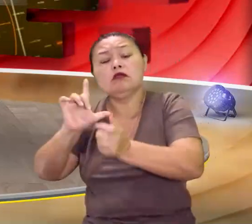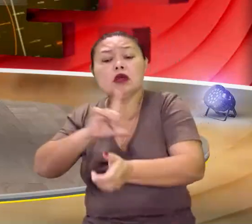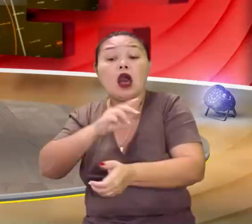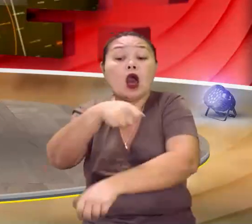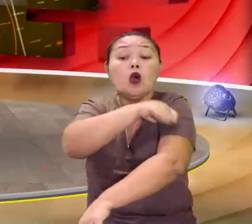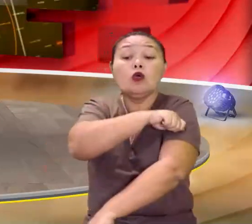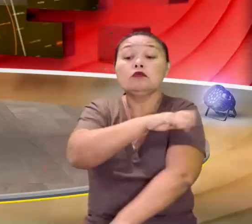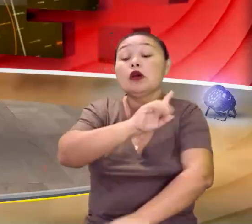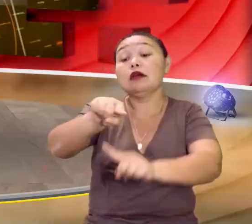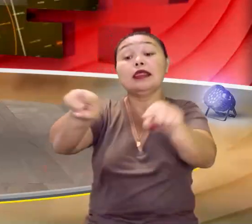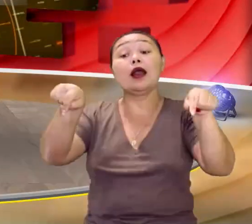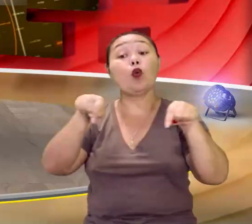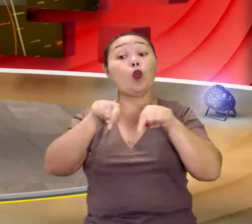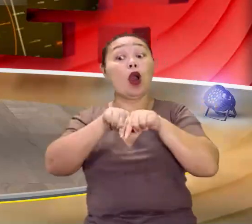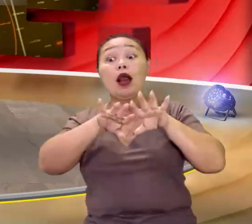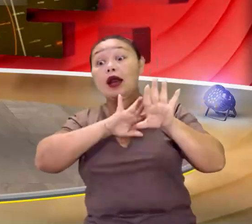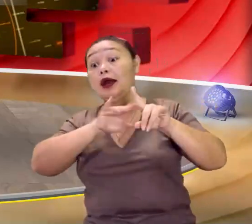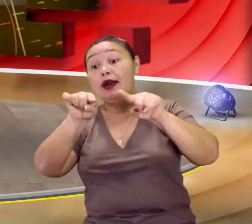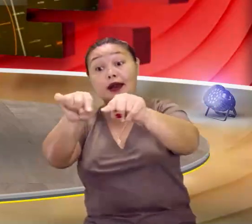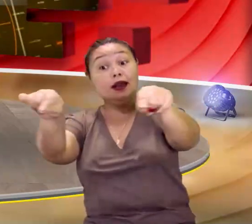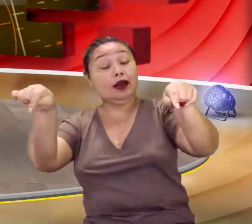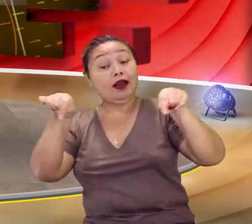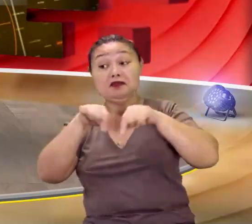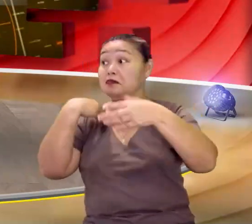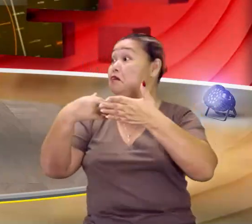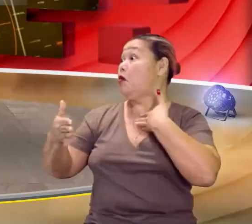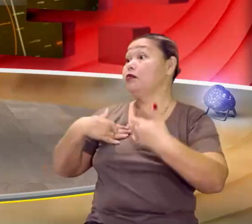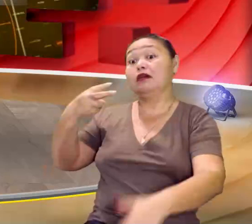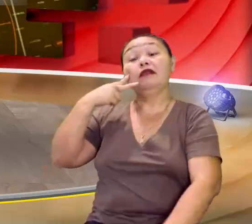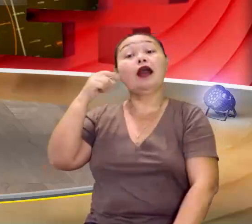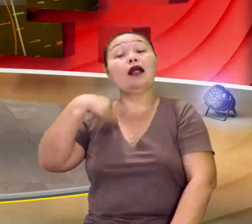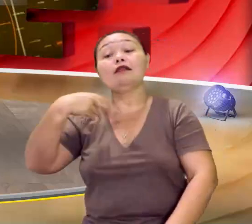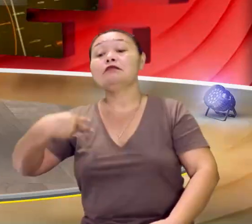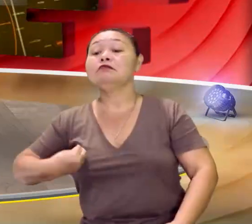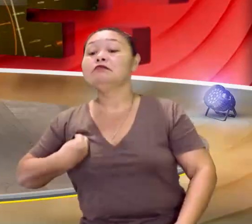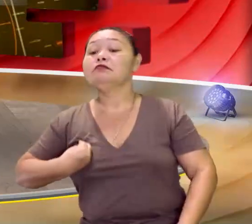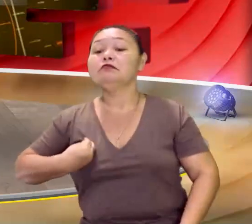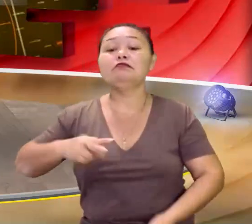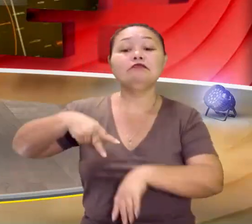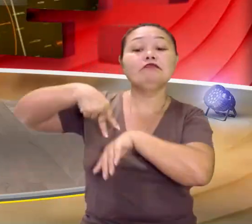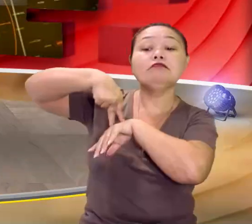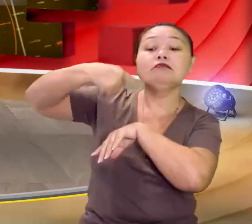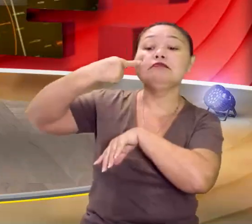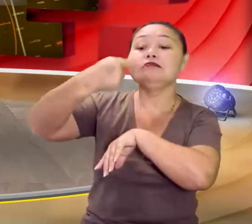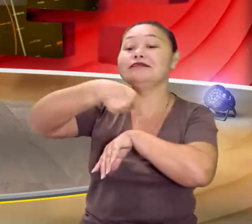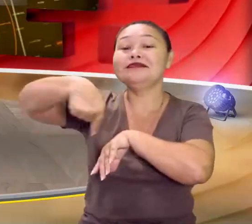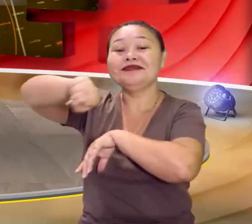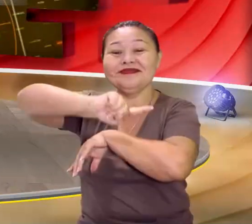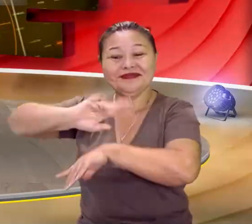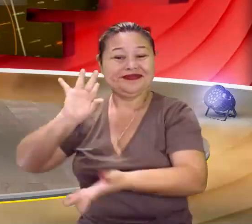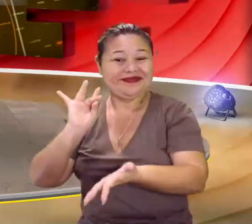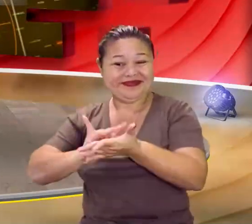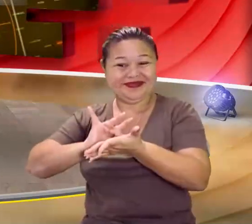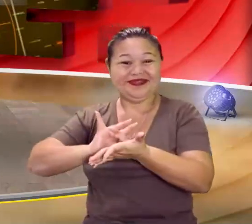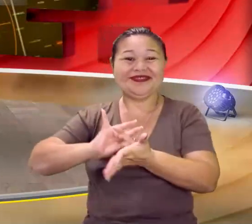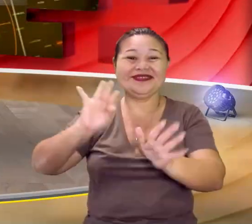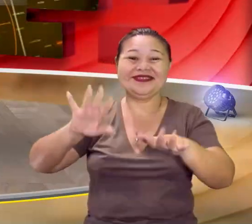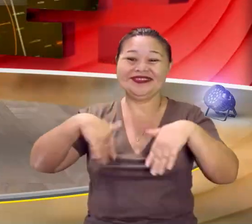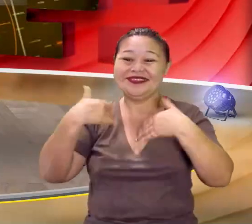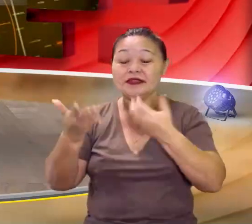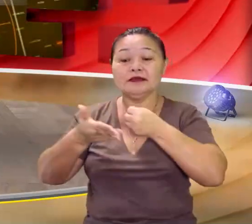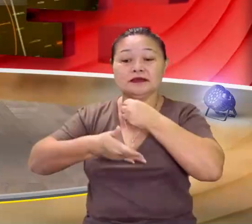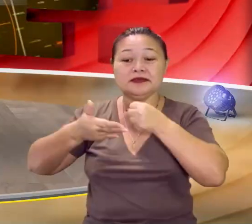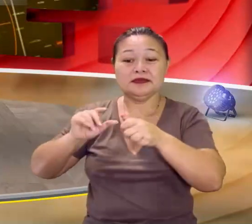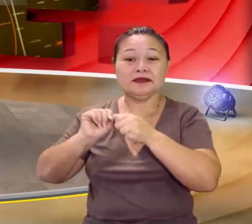que quer ficar na quadra. Não importa o que tá tendo lá, ele quer ficar na quadra, que é mais atrativo, né? Verdade. Então, com